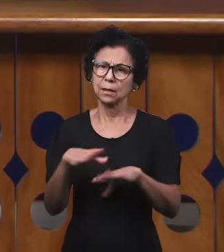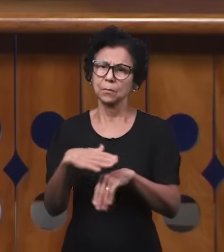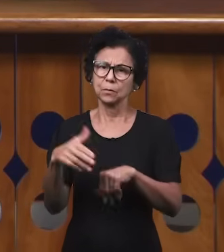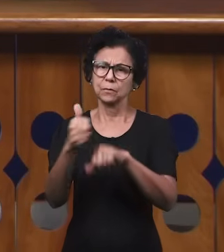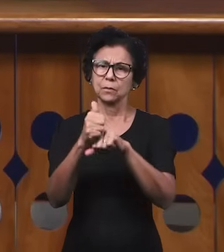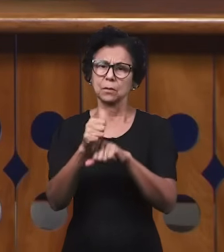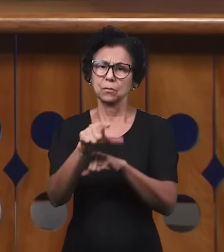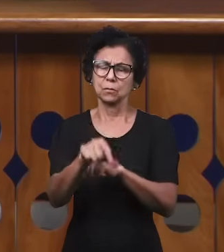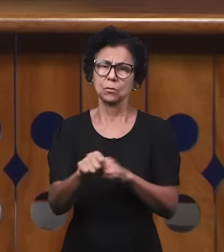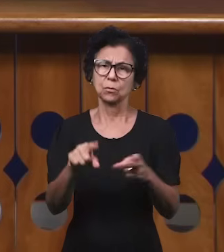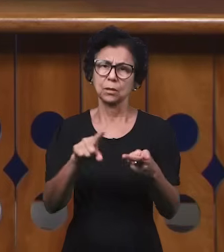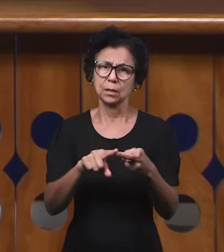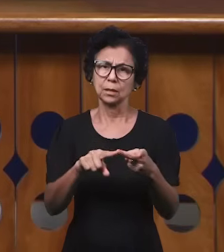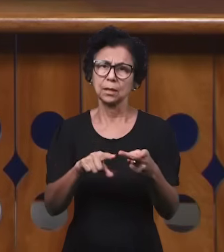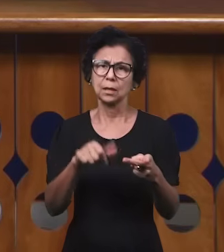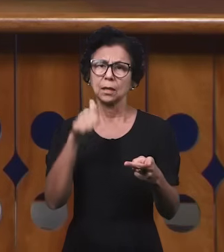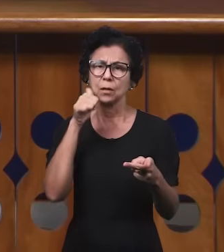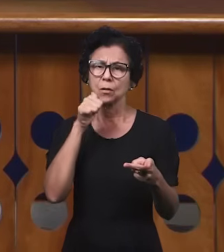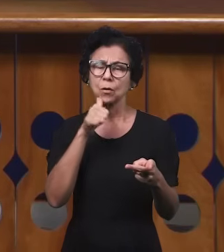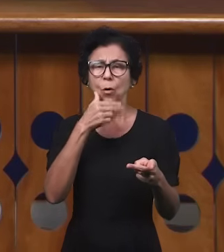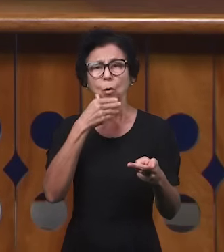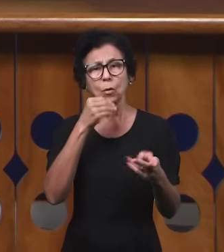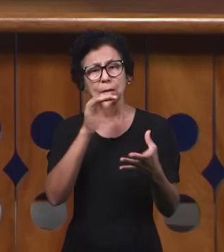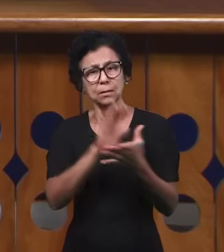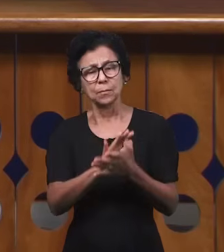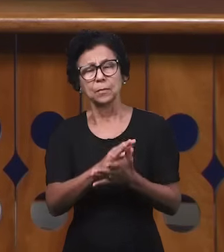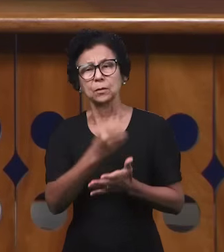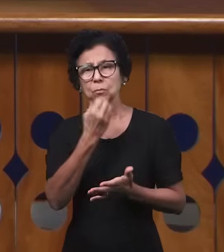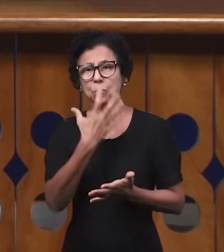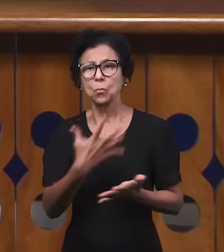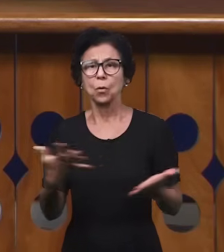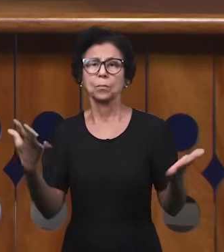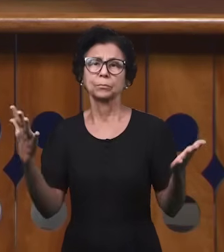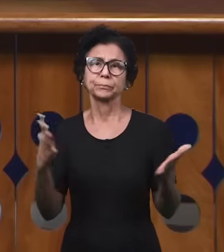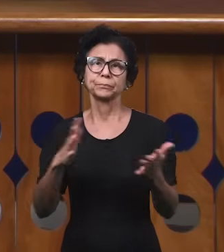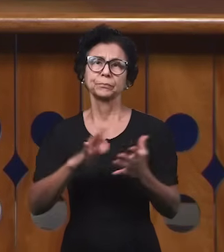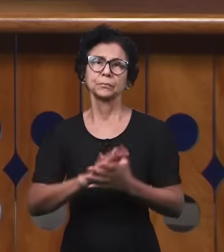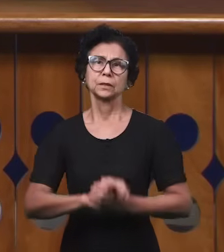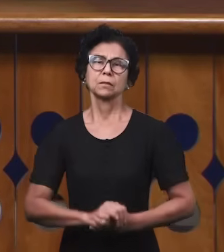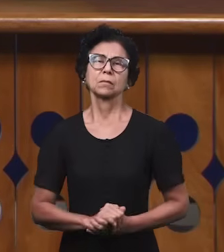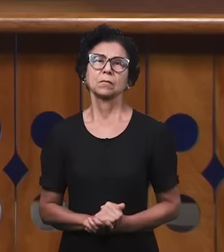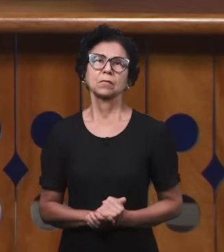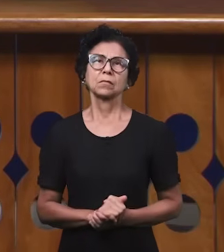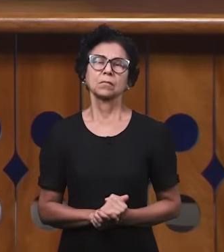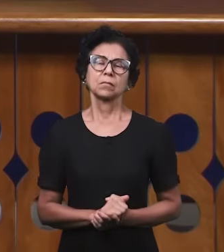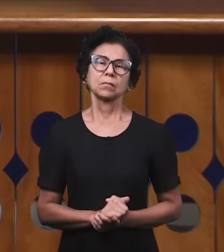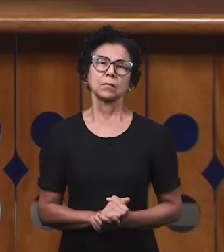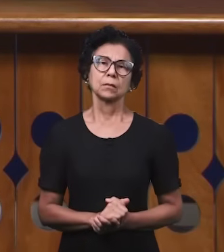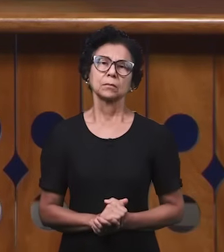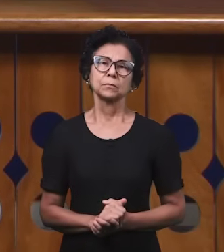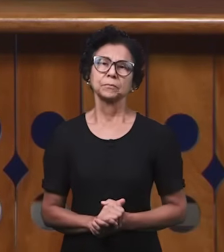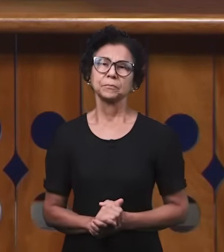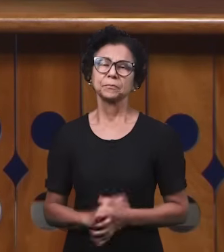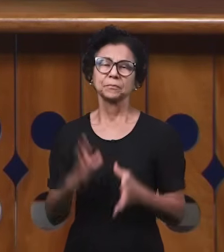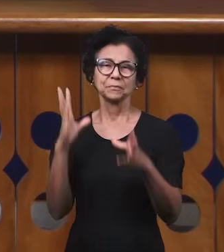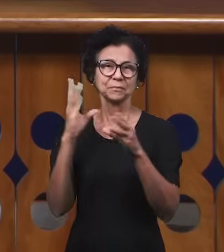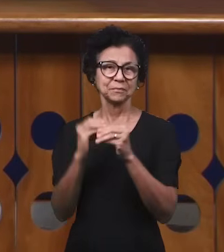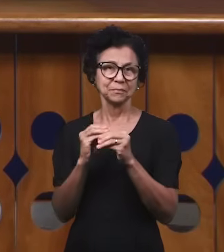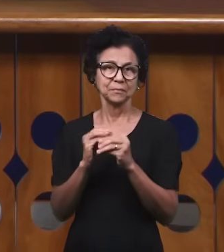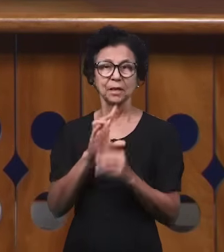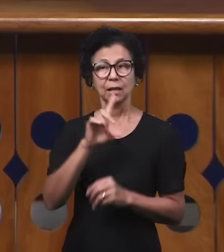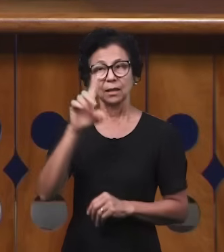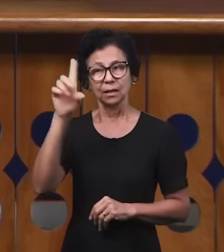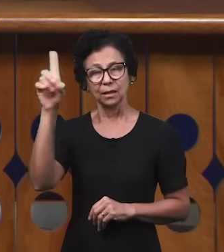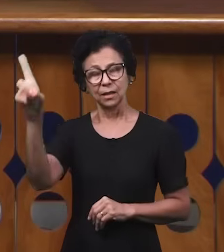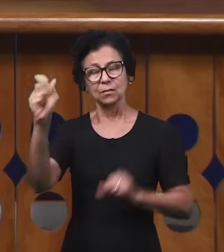que temam ao Senhor, né? Faça a sua oração. E concluindo, né? Deus tem um plano maravilhoso para você, meu